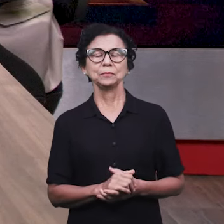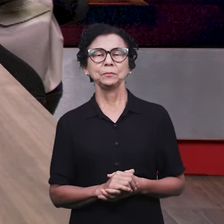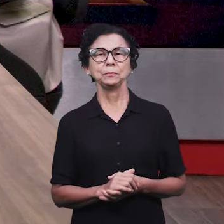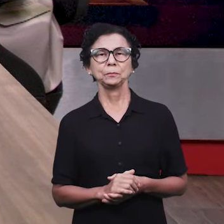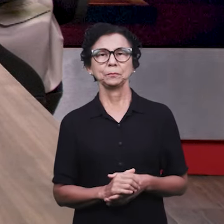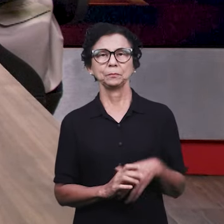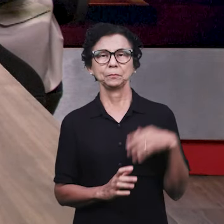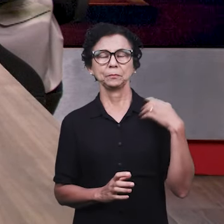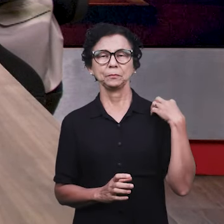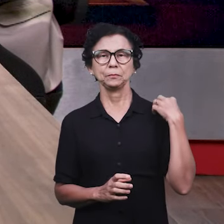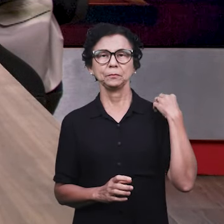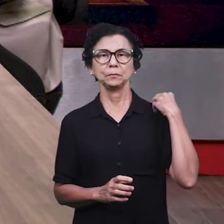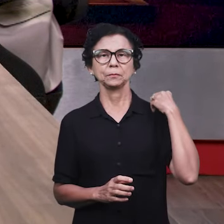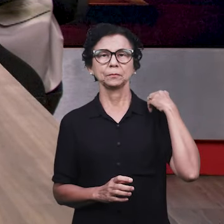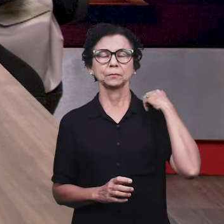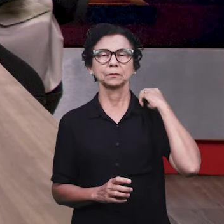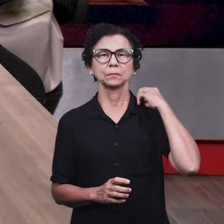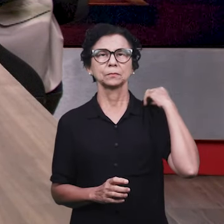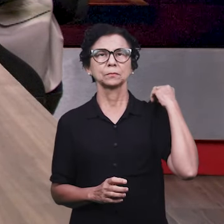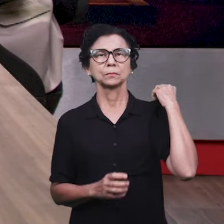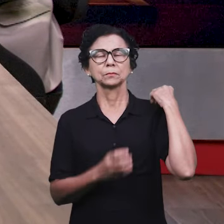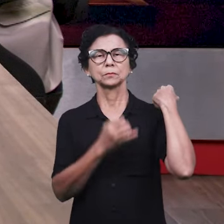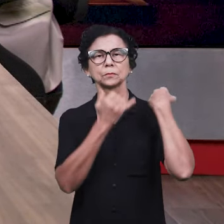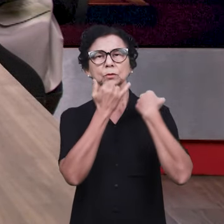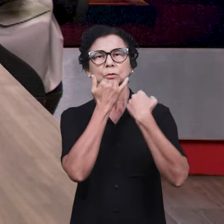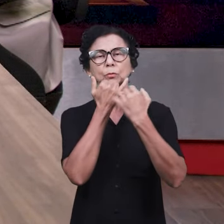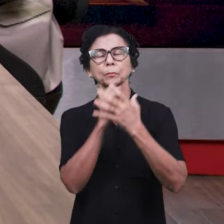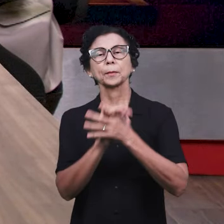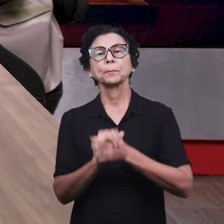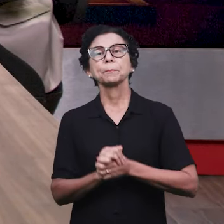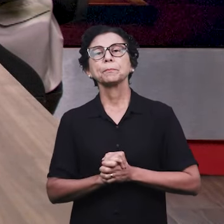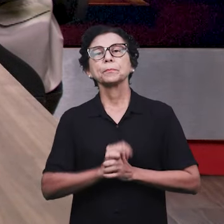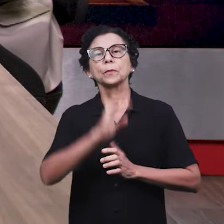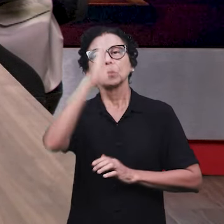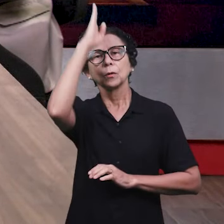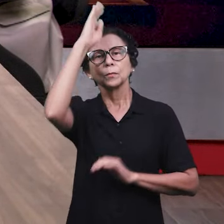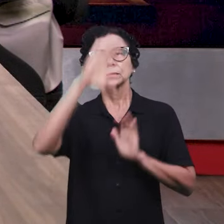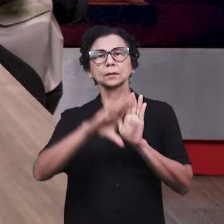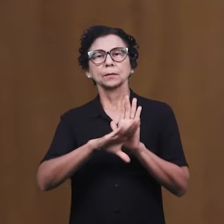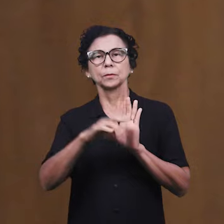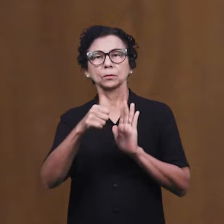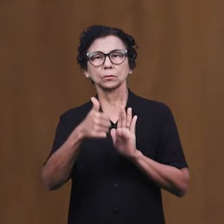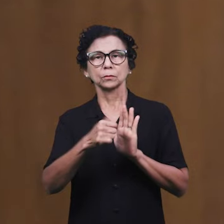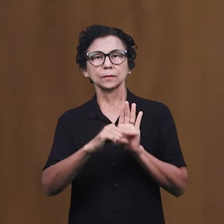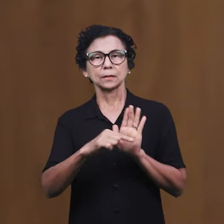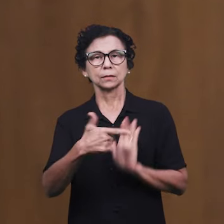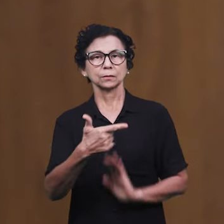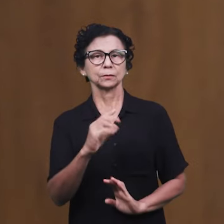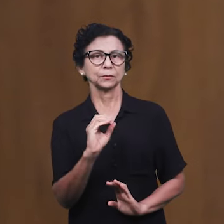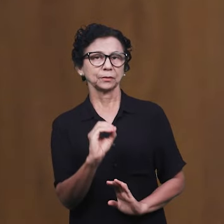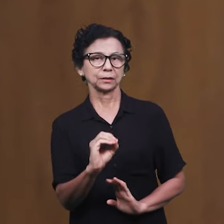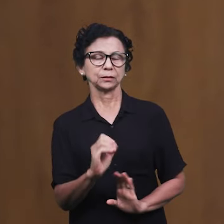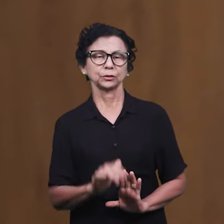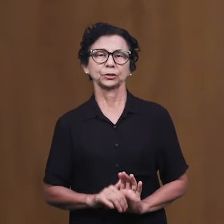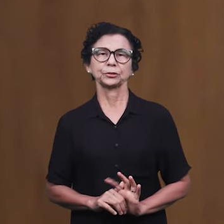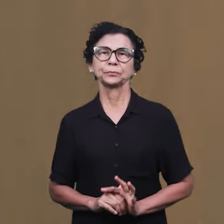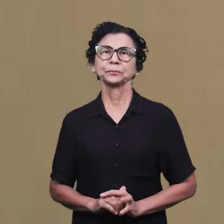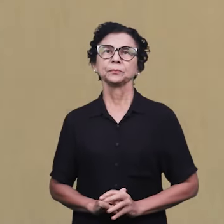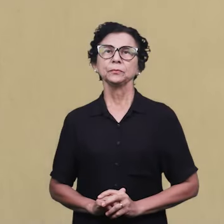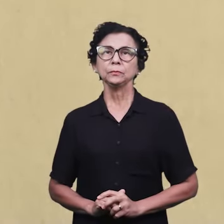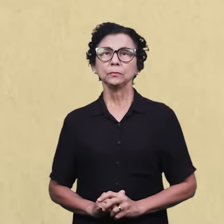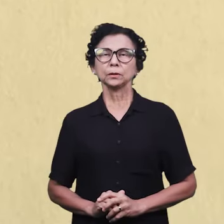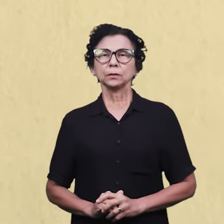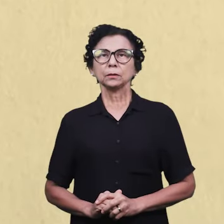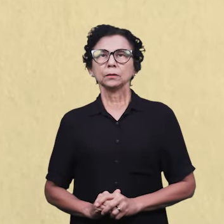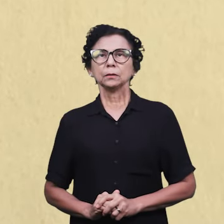para ler Romanos 1:20, não sei se está aí certo, fácil. Está sim. É um texto que eu particularmente gosto